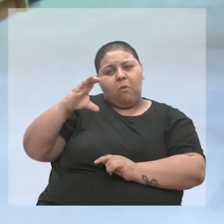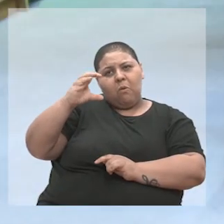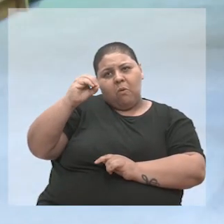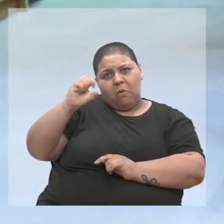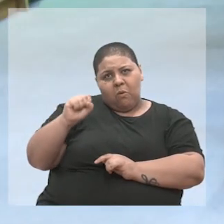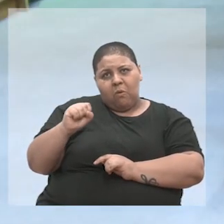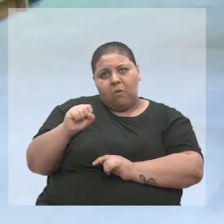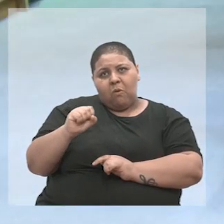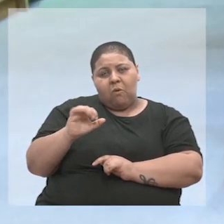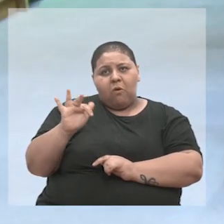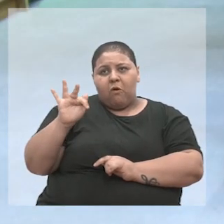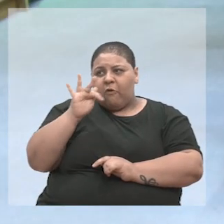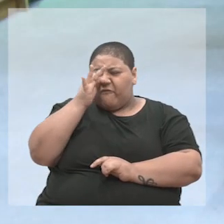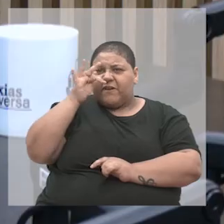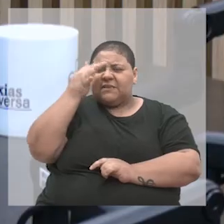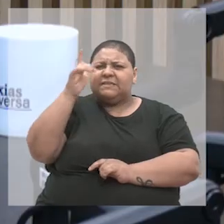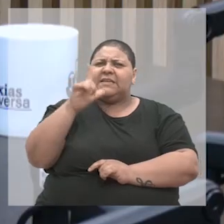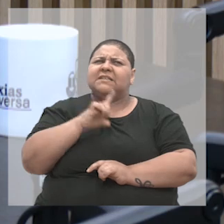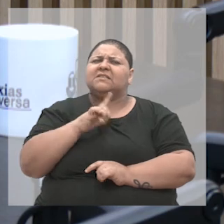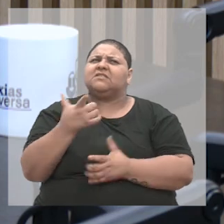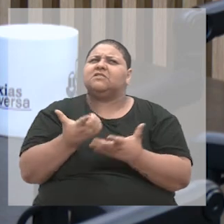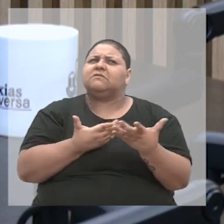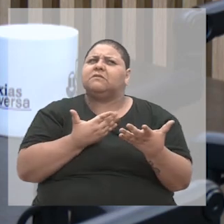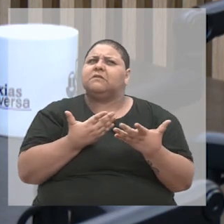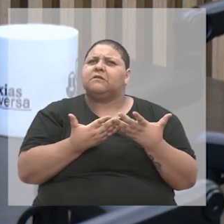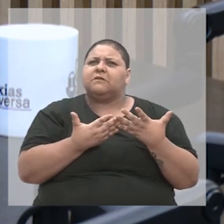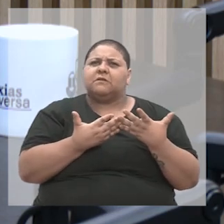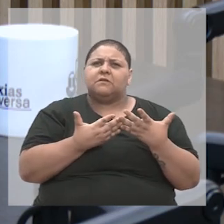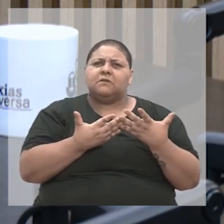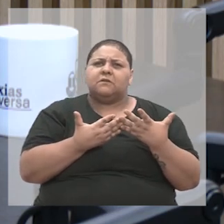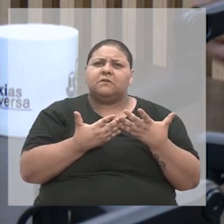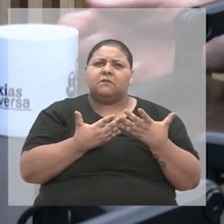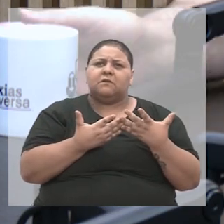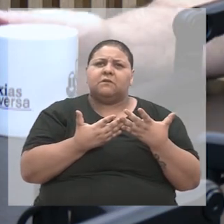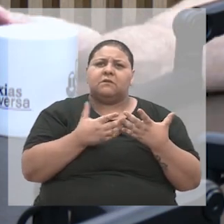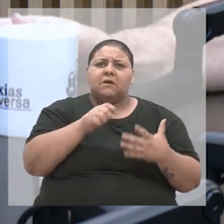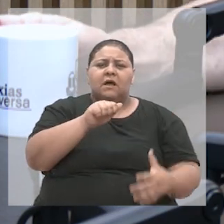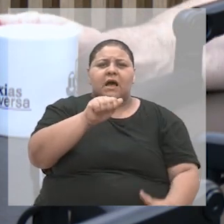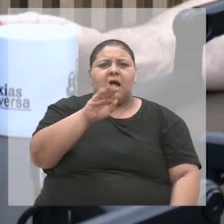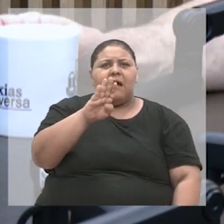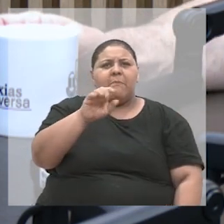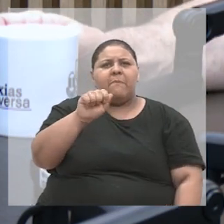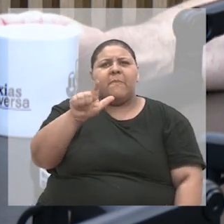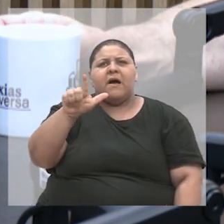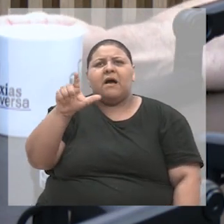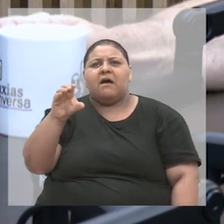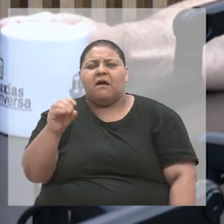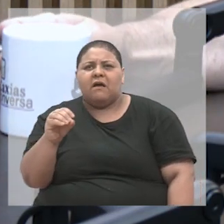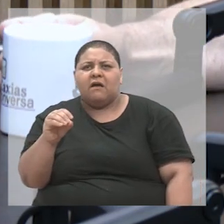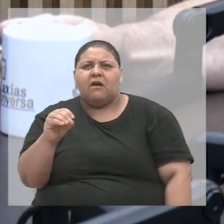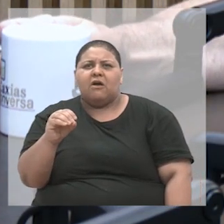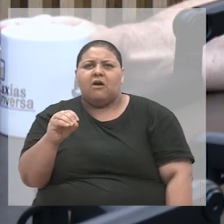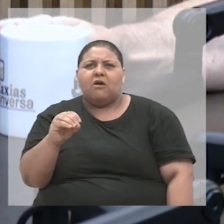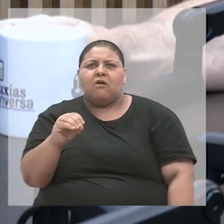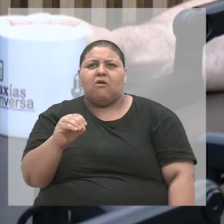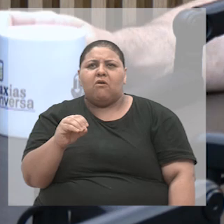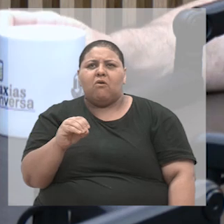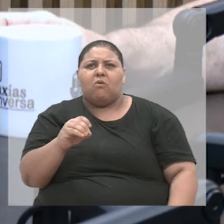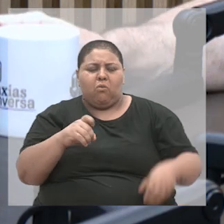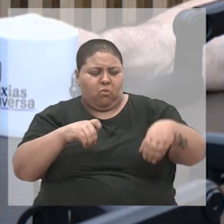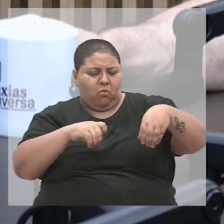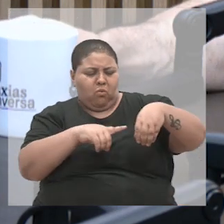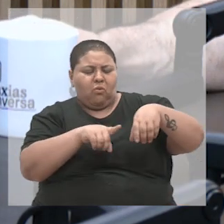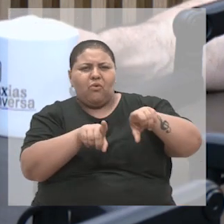o francês, que tinha o Abalô, o Omelé, o goleiro, né?